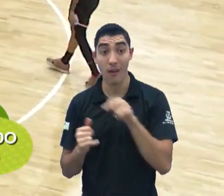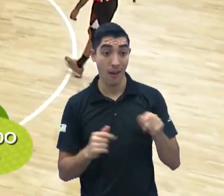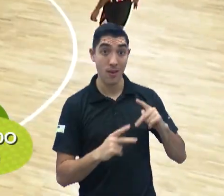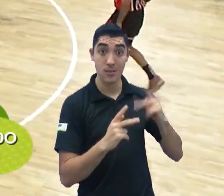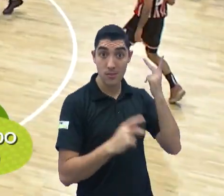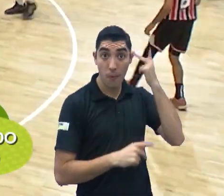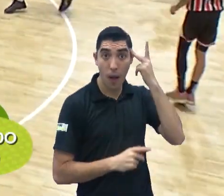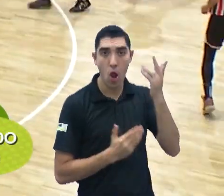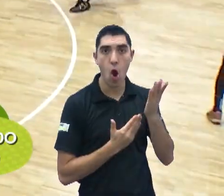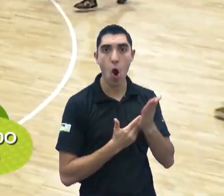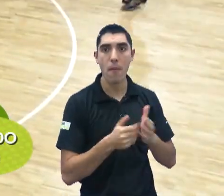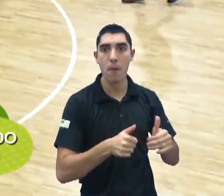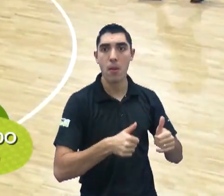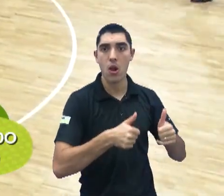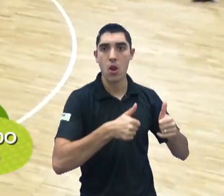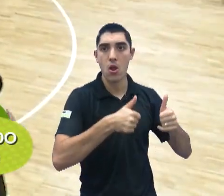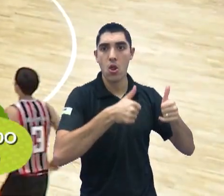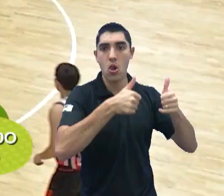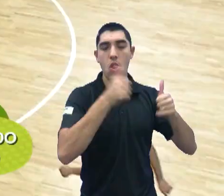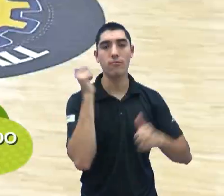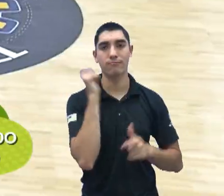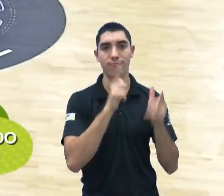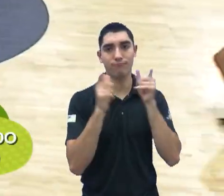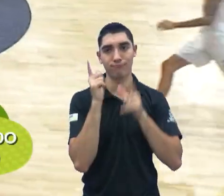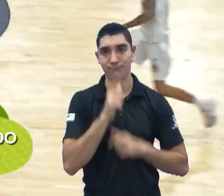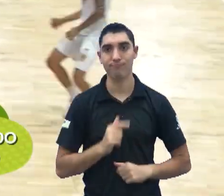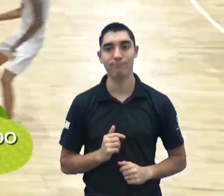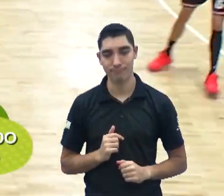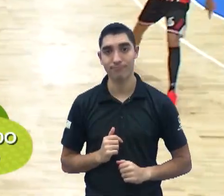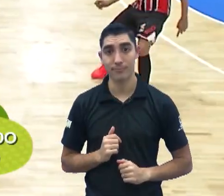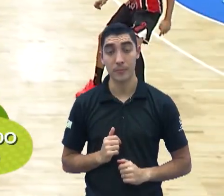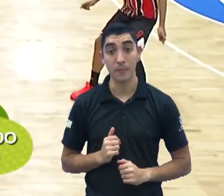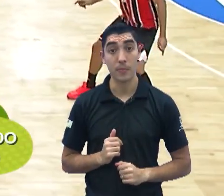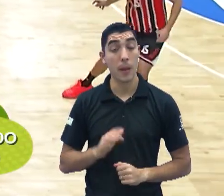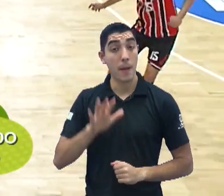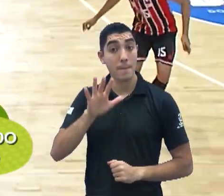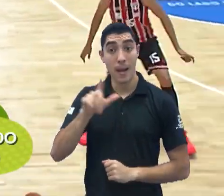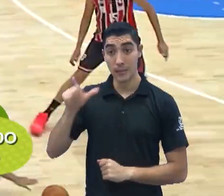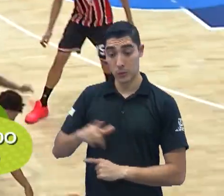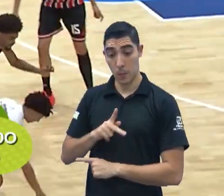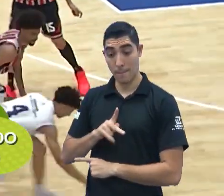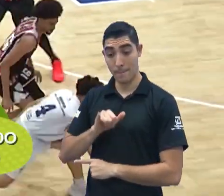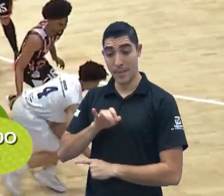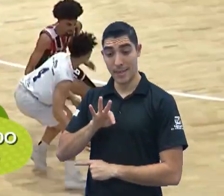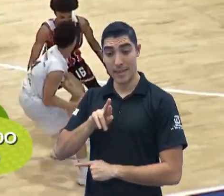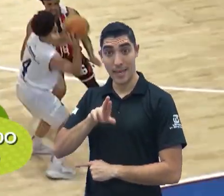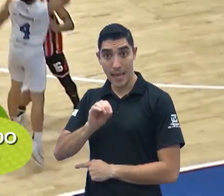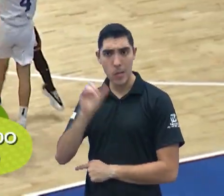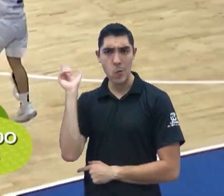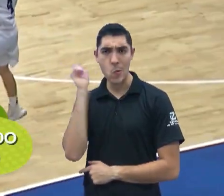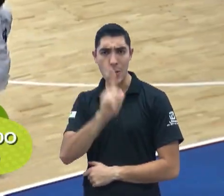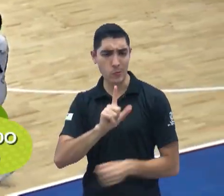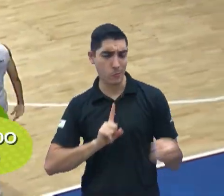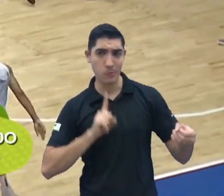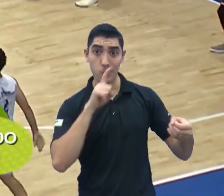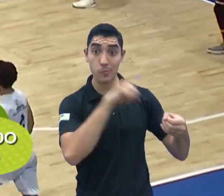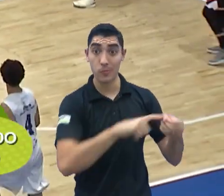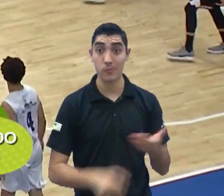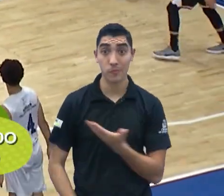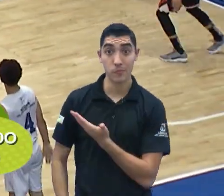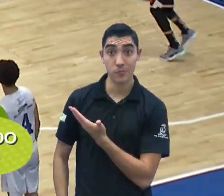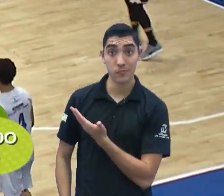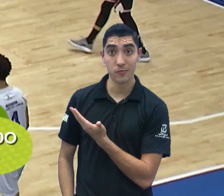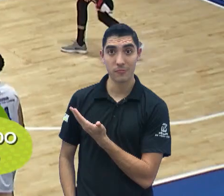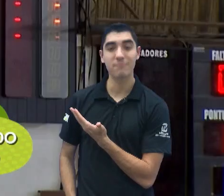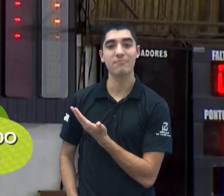na penúltima bola do quarto virou o placar. Mas o Pietro não deixou barato e no estouro do cronômetro deu números finais ao